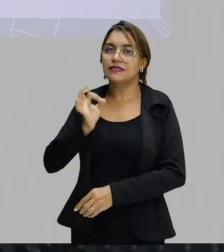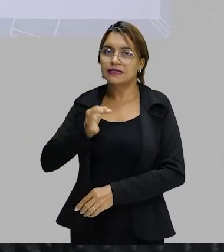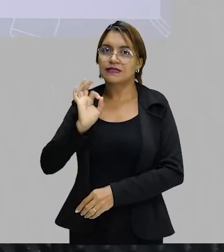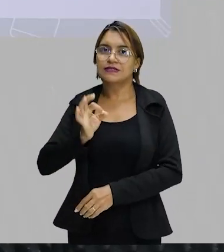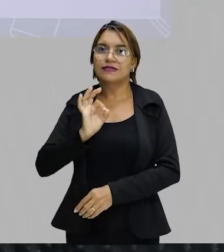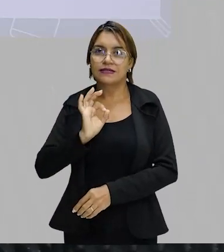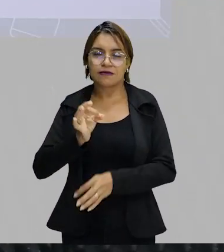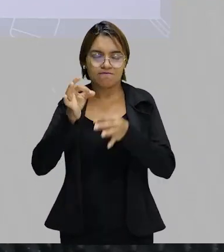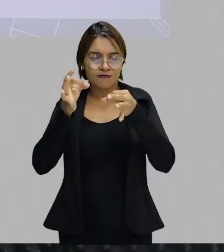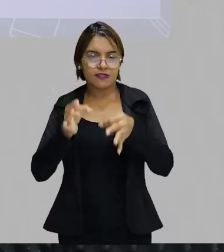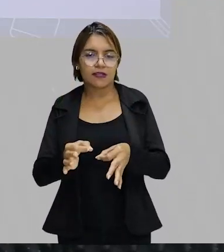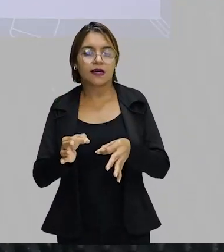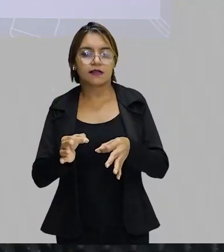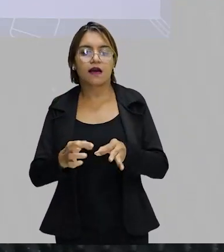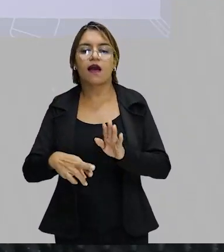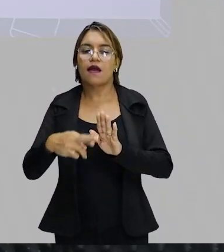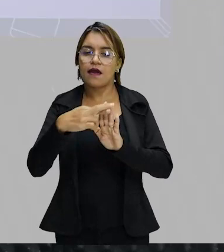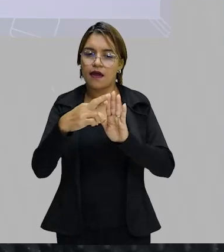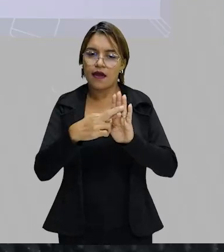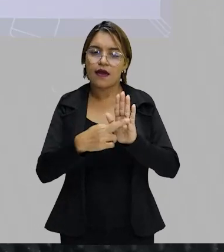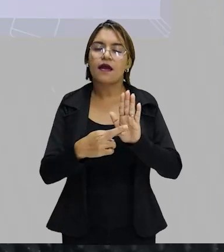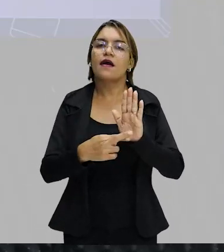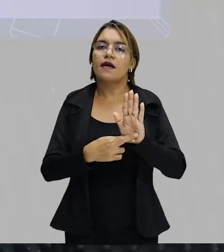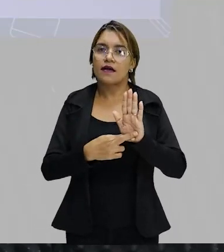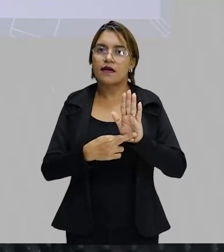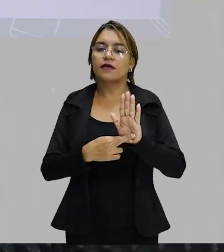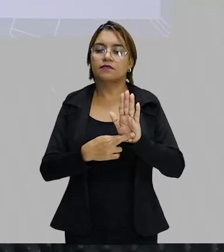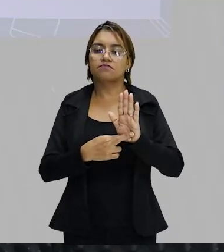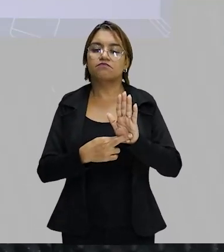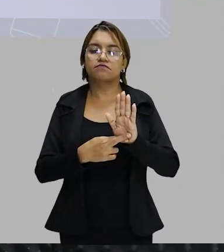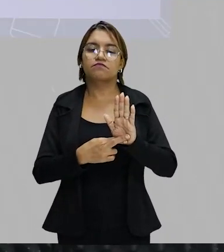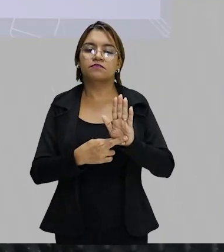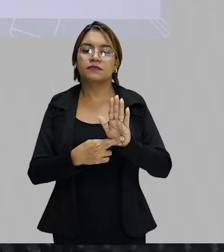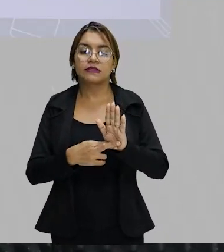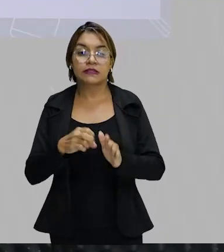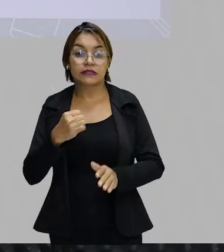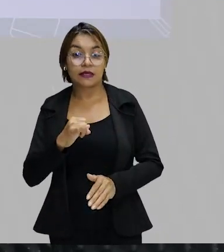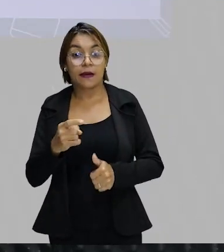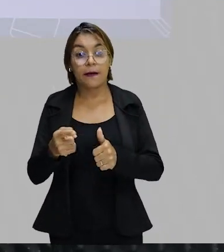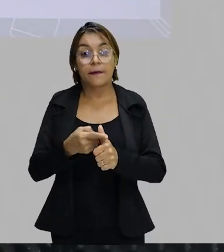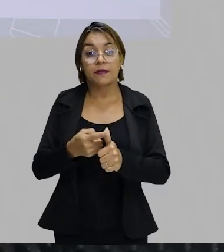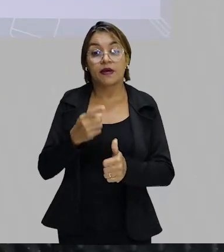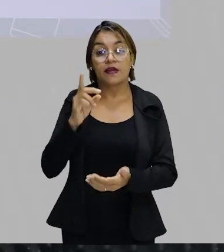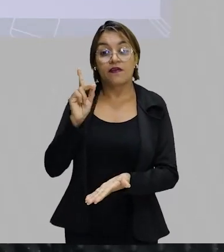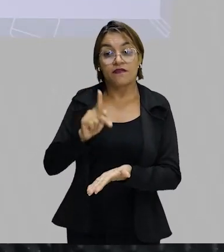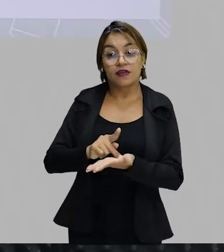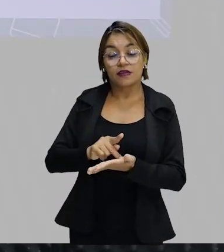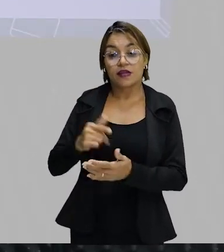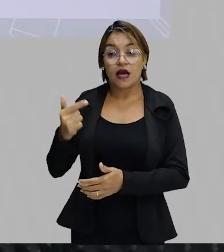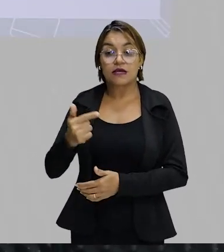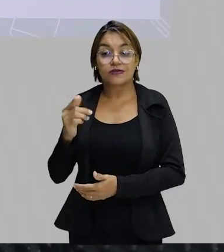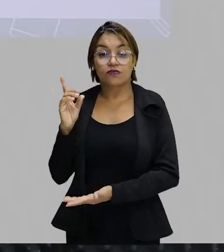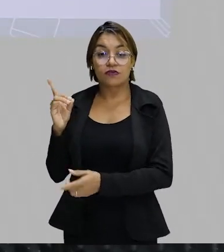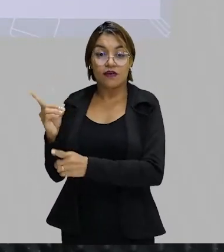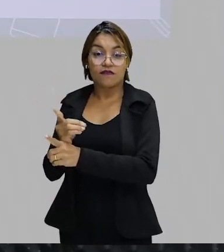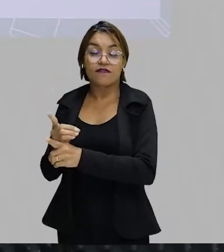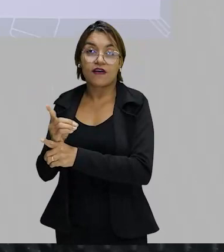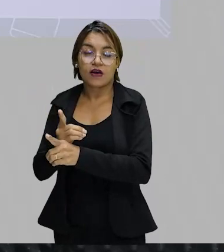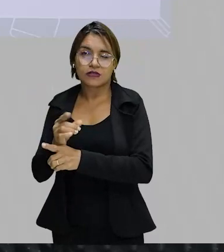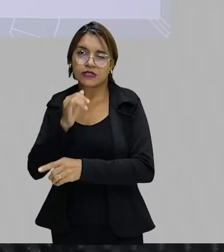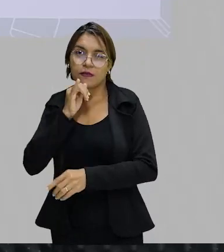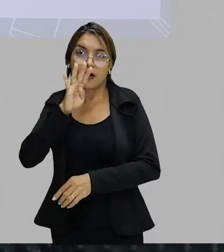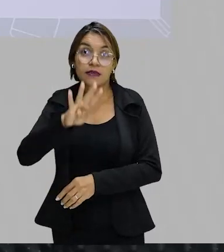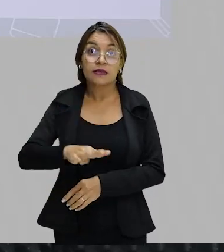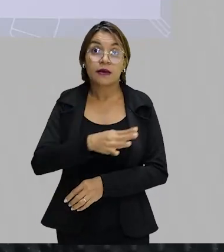da implicação ou da condicional. Se eu tenho a primeira verdadeira e a segunda falsa, tá? Se na tabela